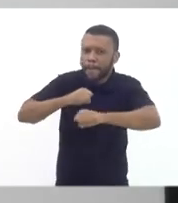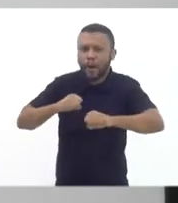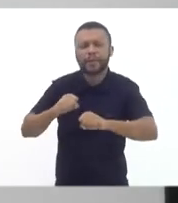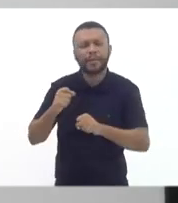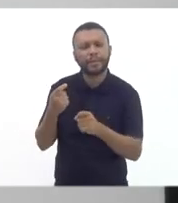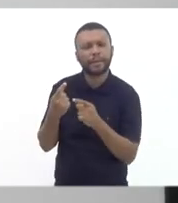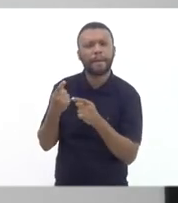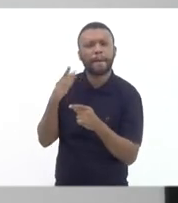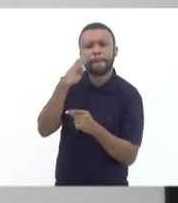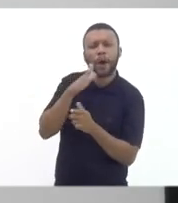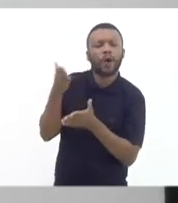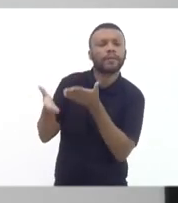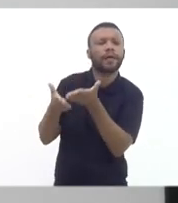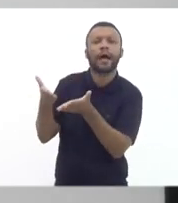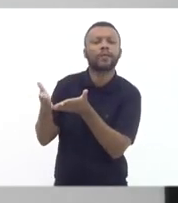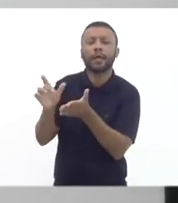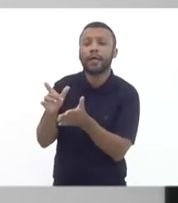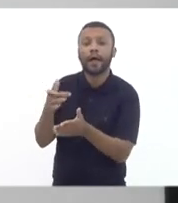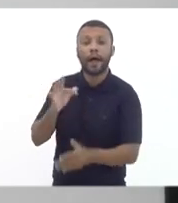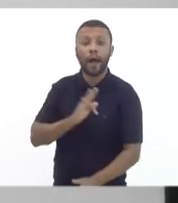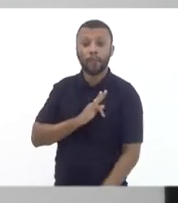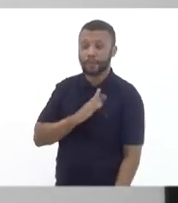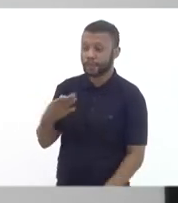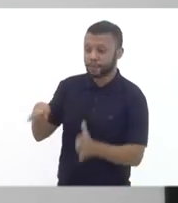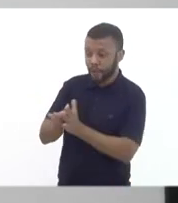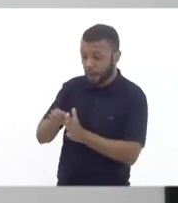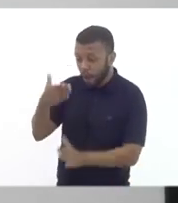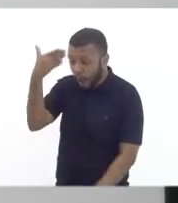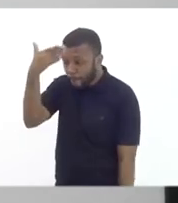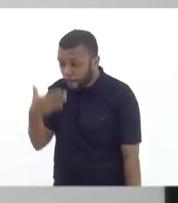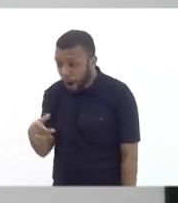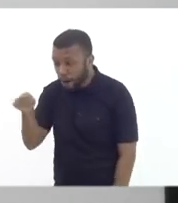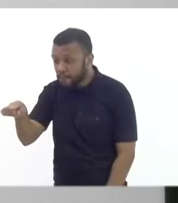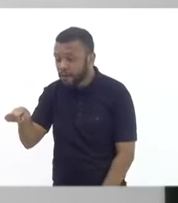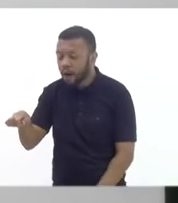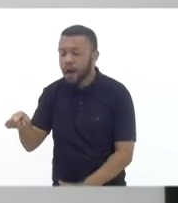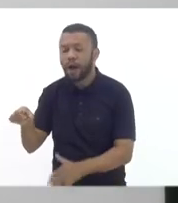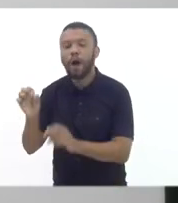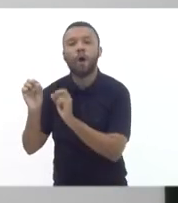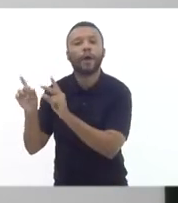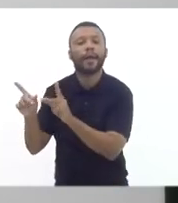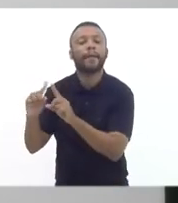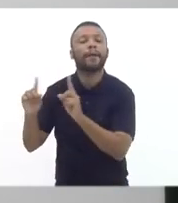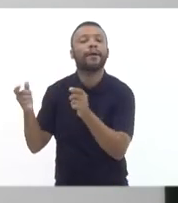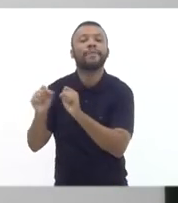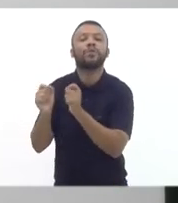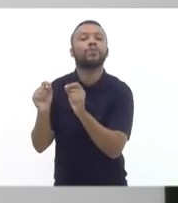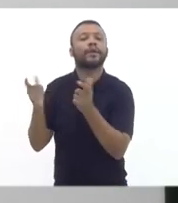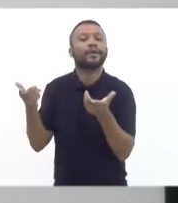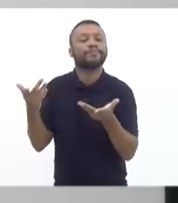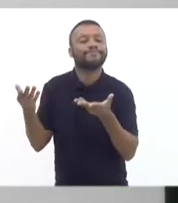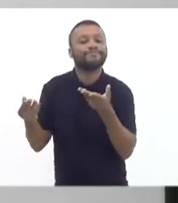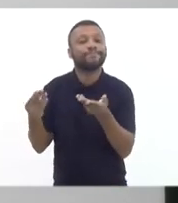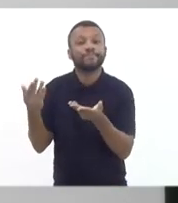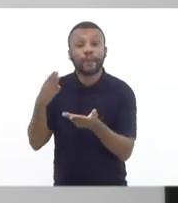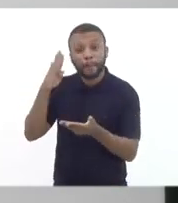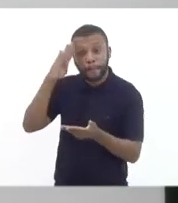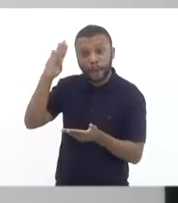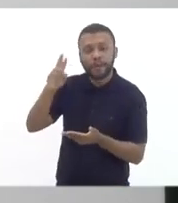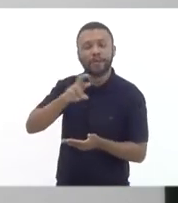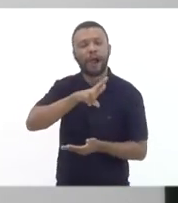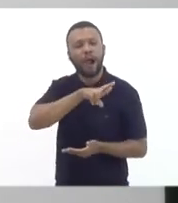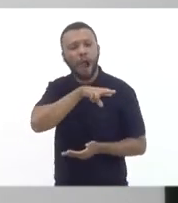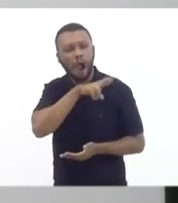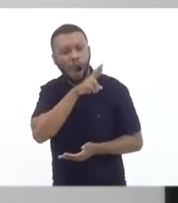onde colocar esse animal, né? A polícia chega lá, constata e faz o quê com ele? Inclusive, na questão dos silvestres, eles acabam ficando